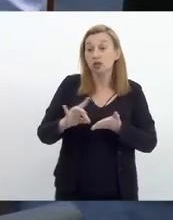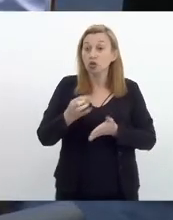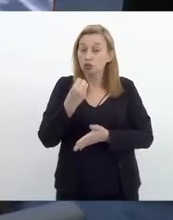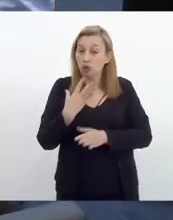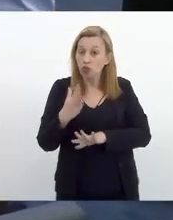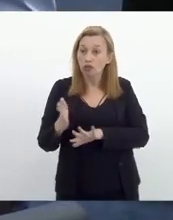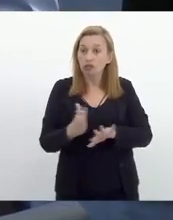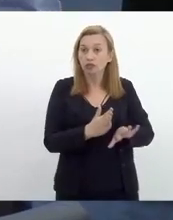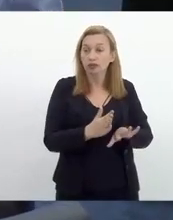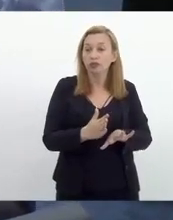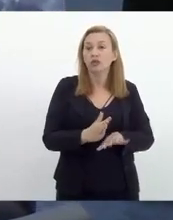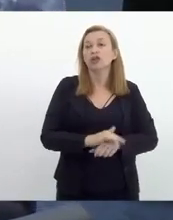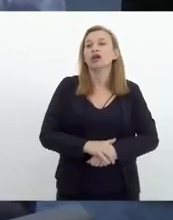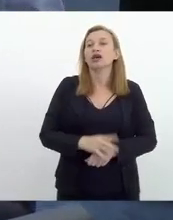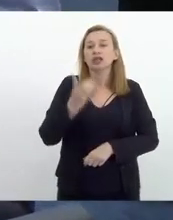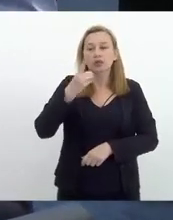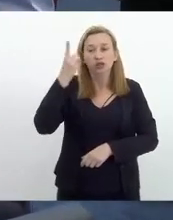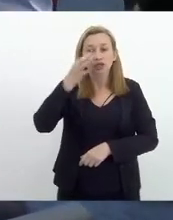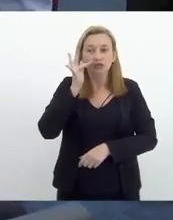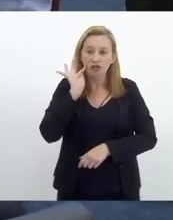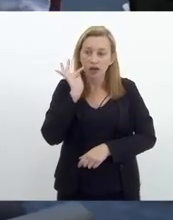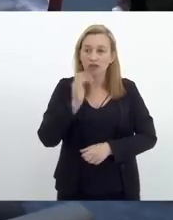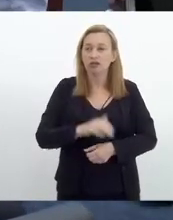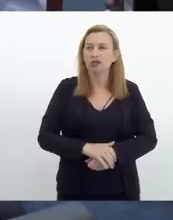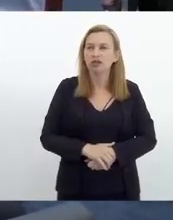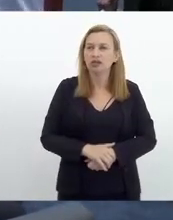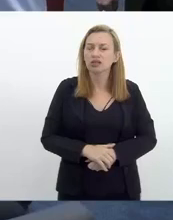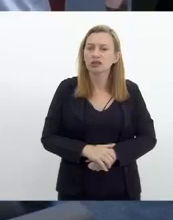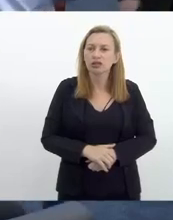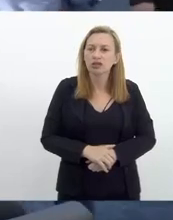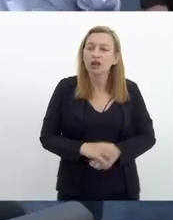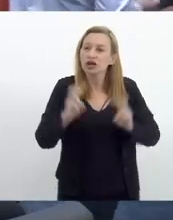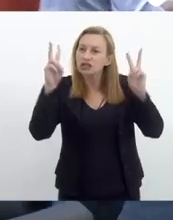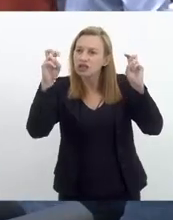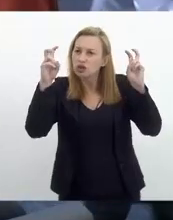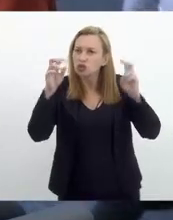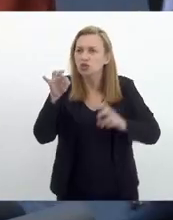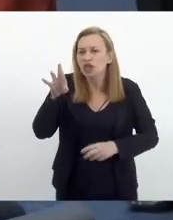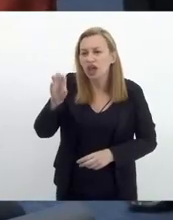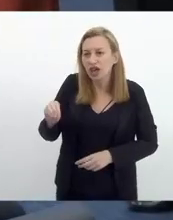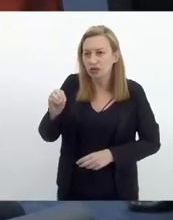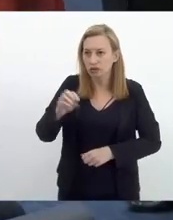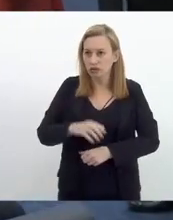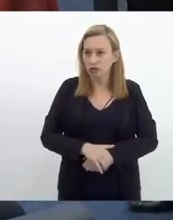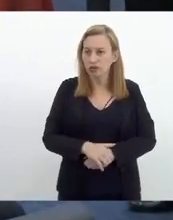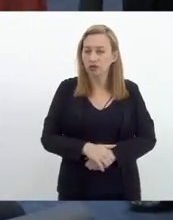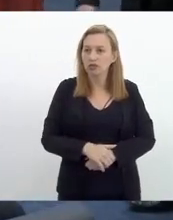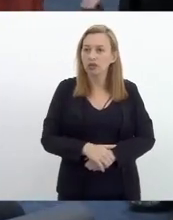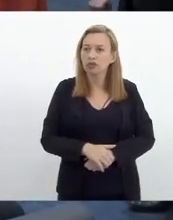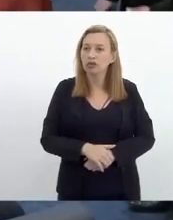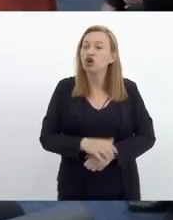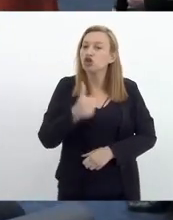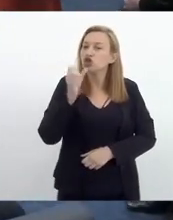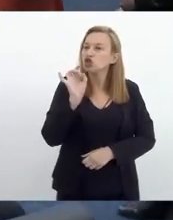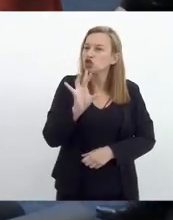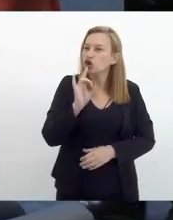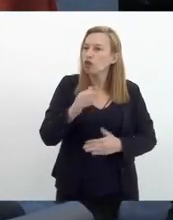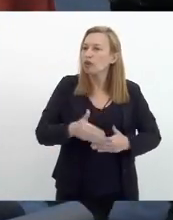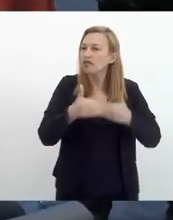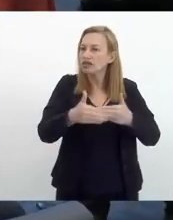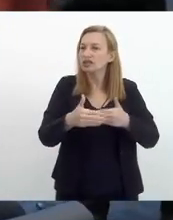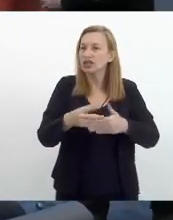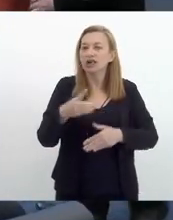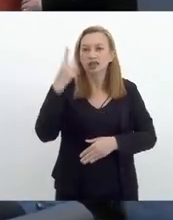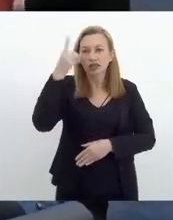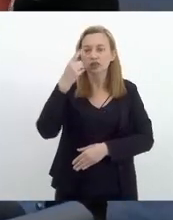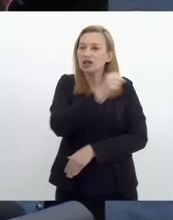deputado Flávio Serafim Presidente é porque se não me engano nessa questão do triênio a primeira emenda só é só para avançar aqui deputado enfermeiro